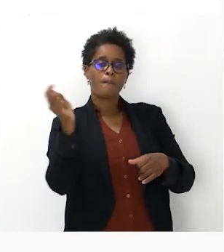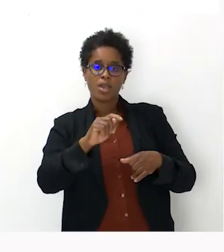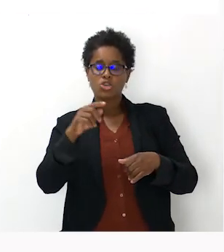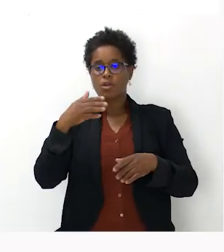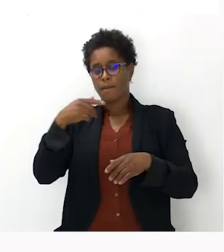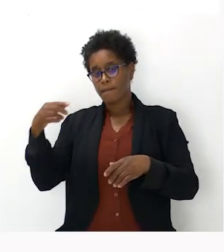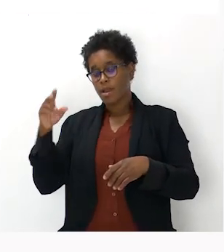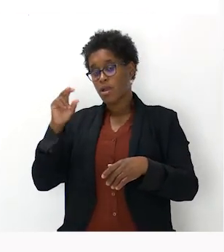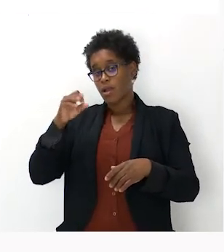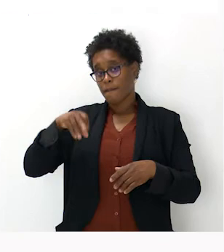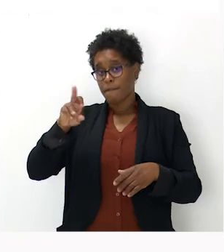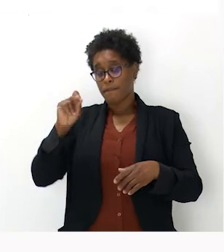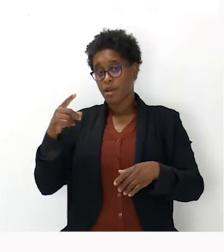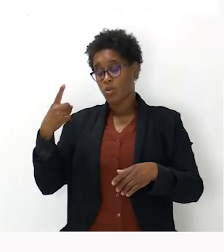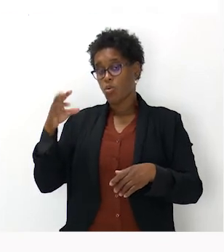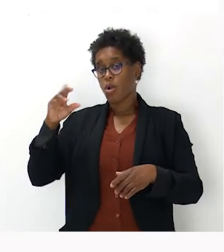C,